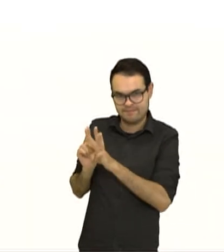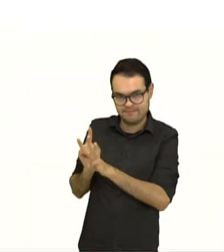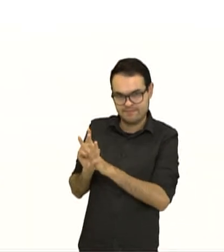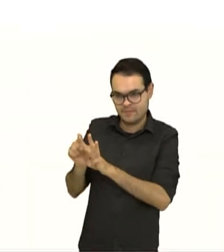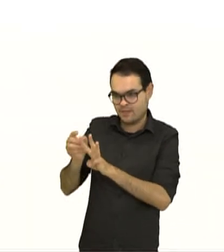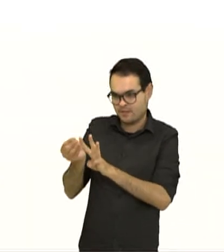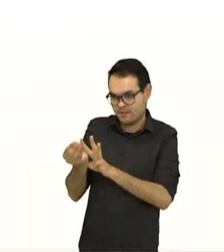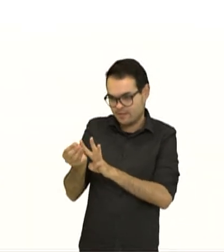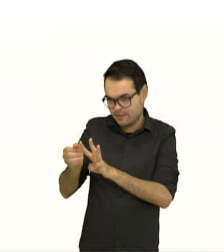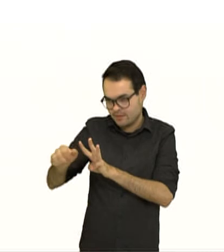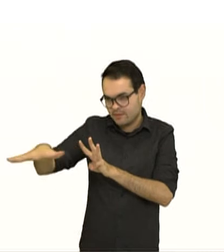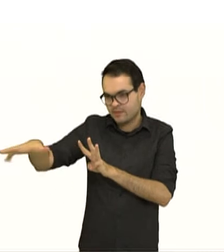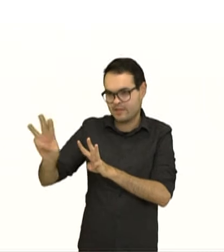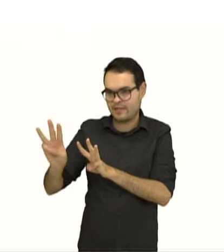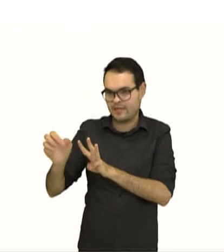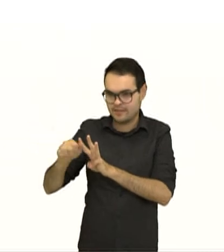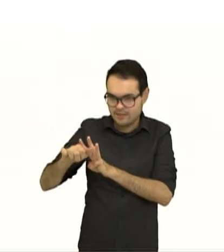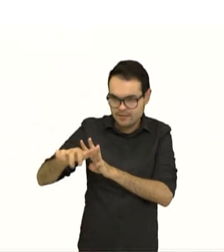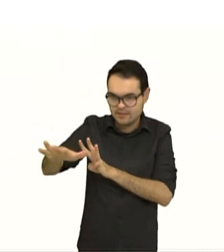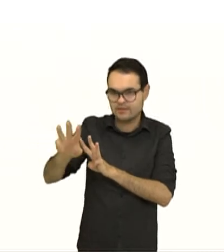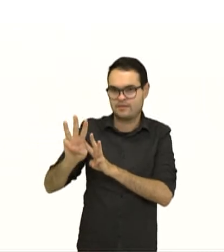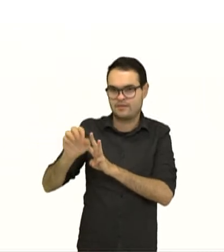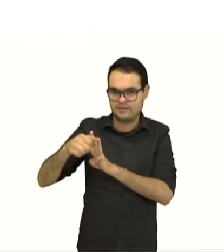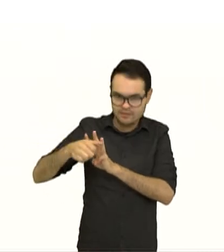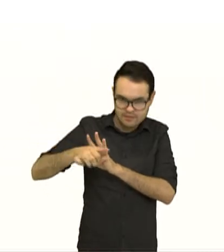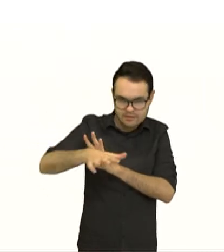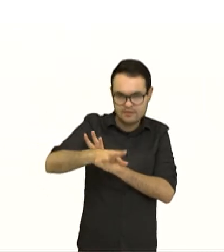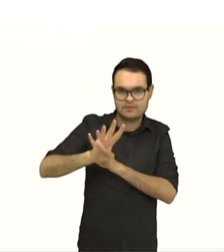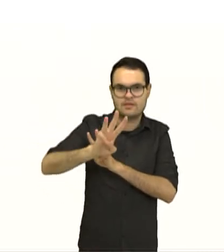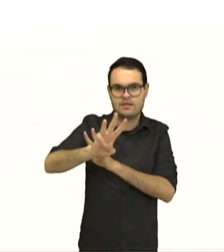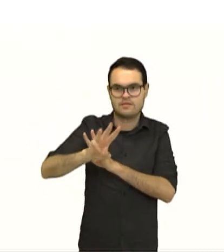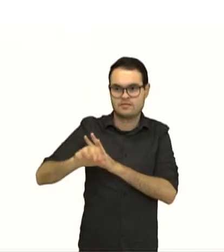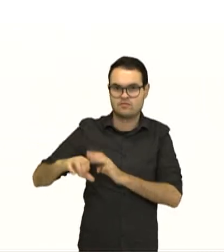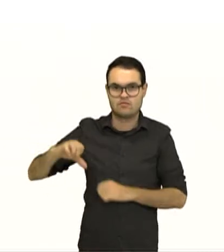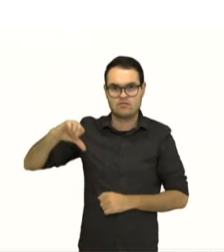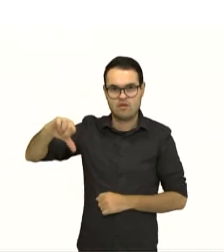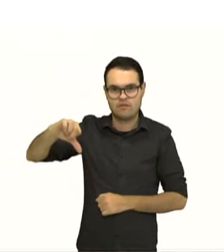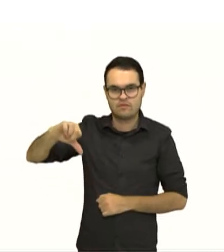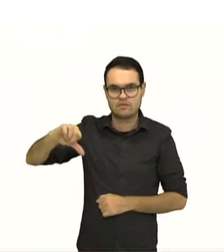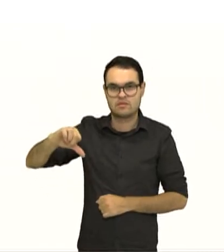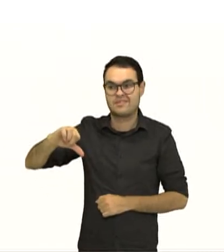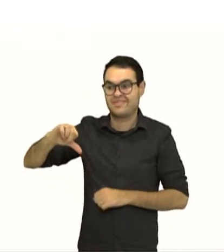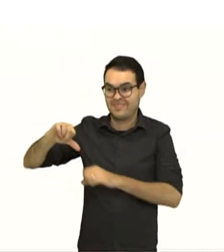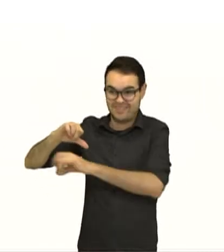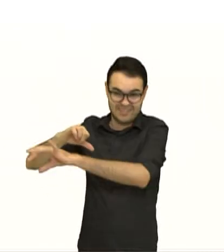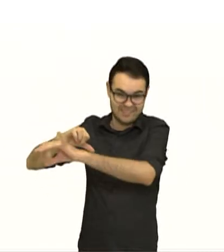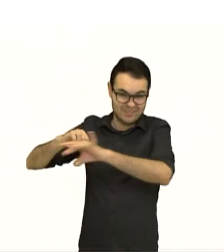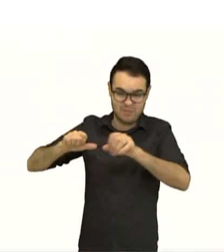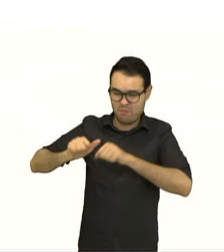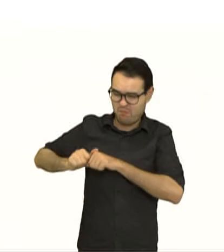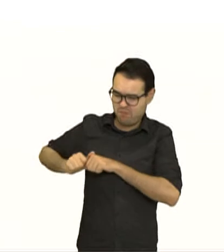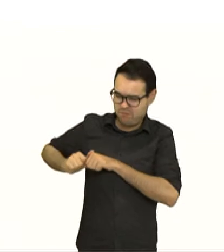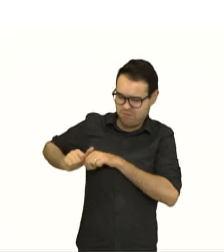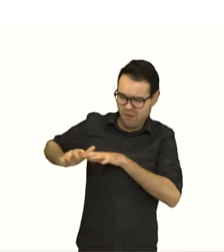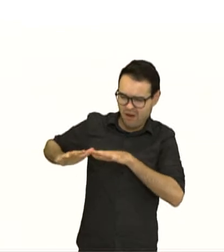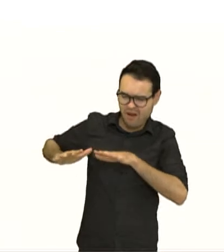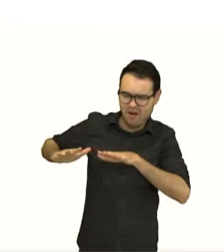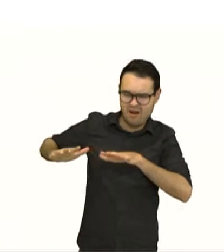contagia mais 3. Então, vai ficar 9. Cada um contagia mais 3, ou seja, a gente está num crescimento chamado